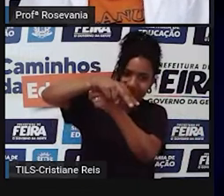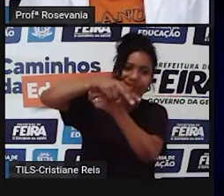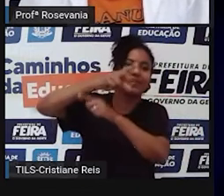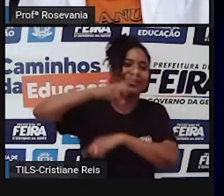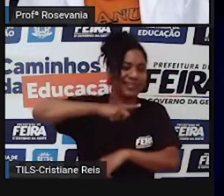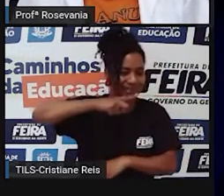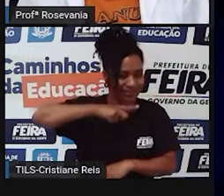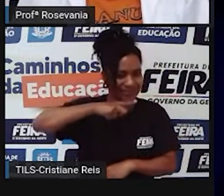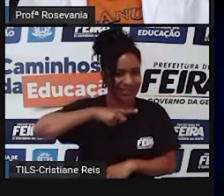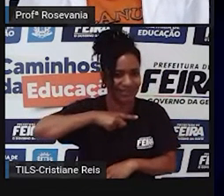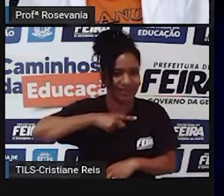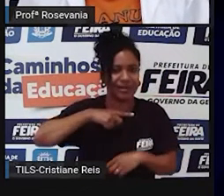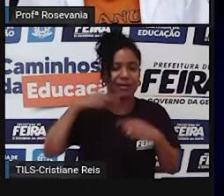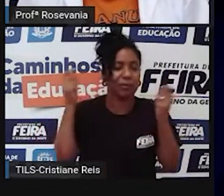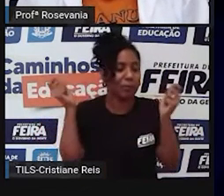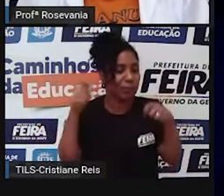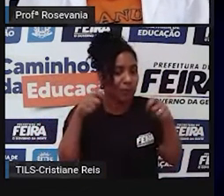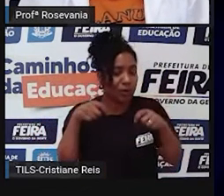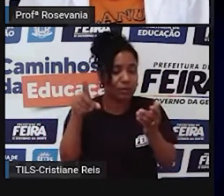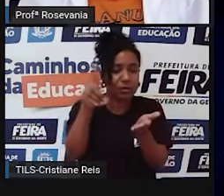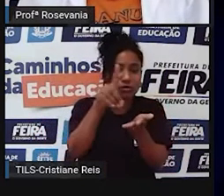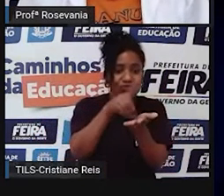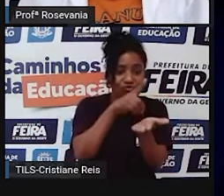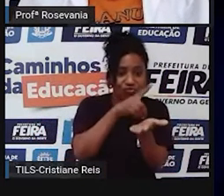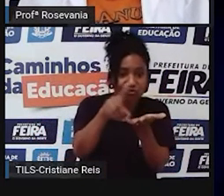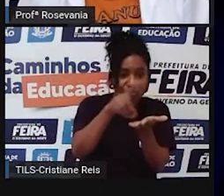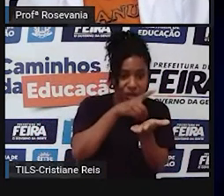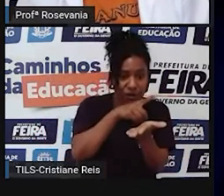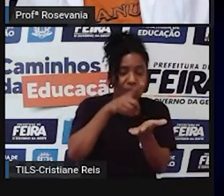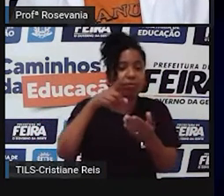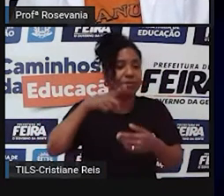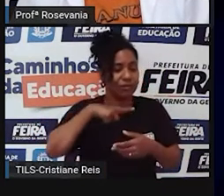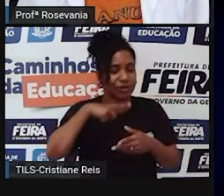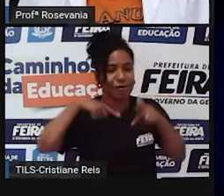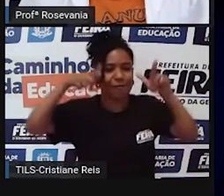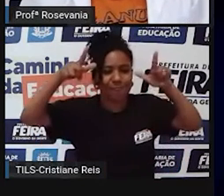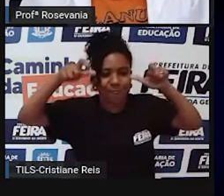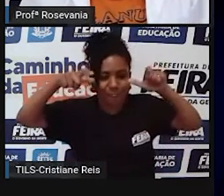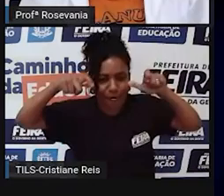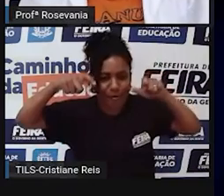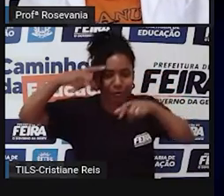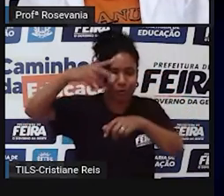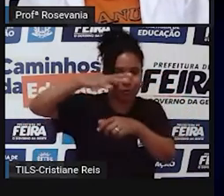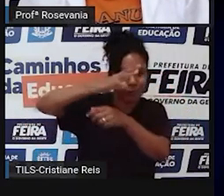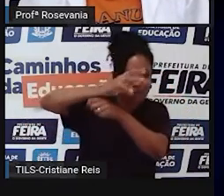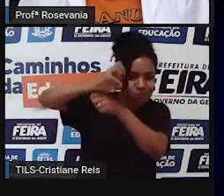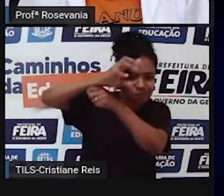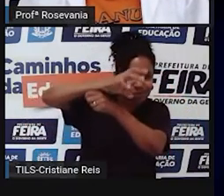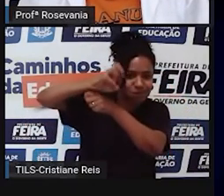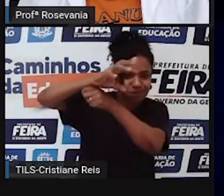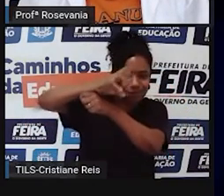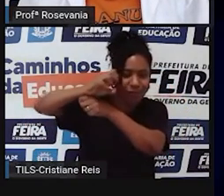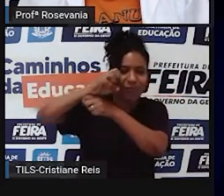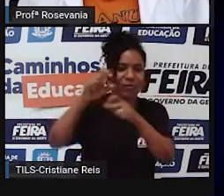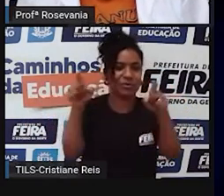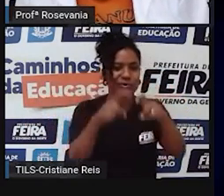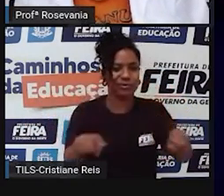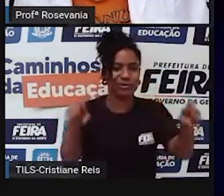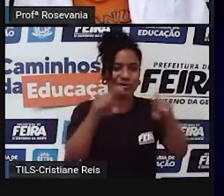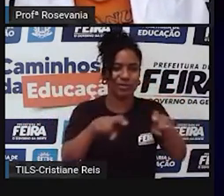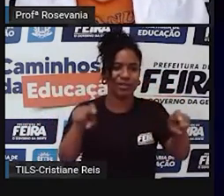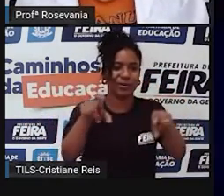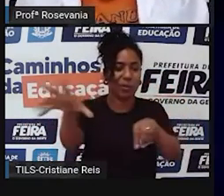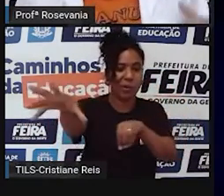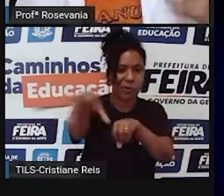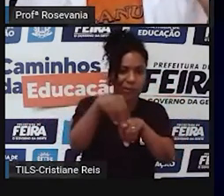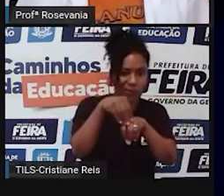de fotografias aéreas, de imagens de satélites artificiais em órbita da Terra e recebida por computadores. Então, os computadores,